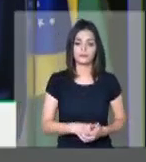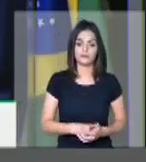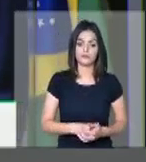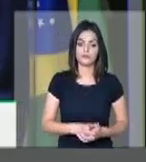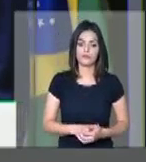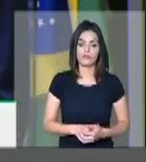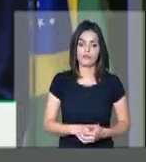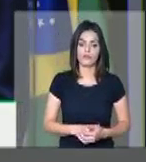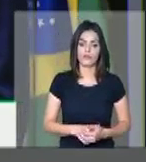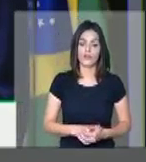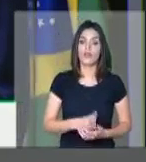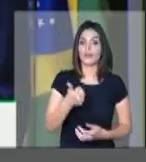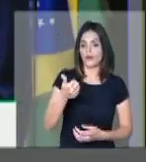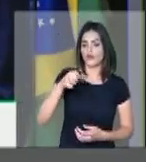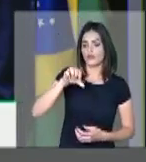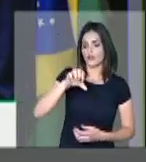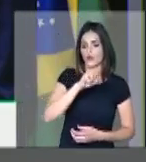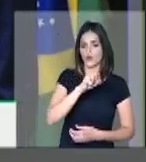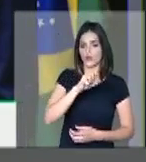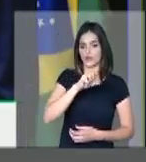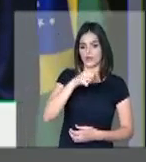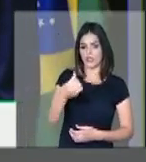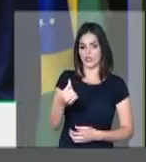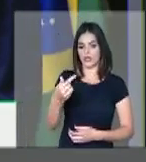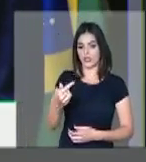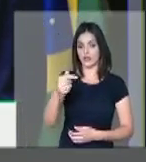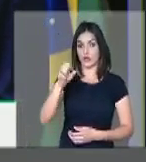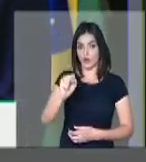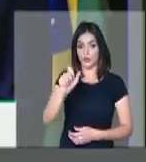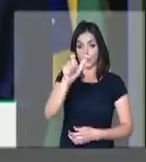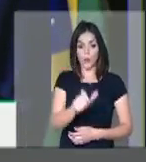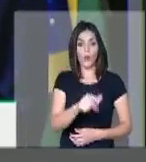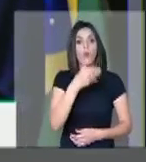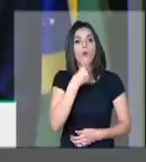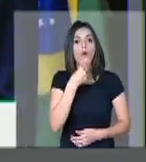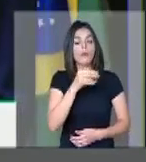1979, vê que em 1978, Petrônio Portela,